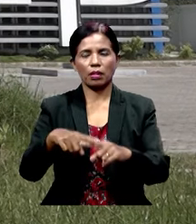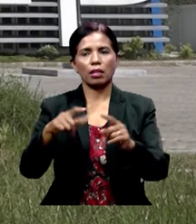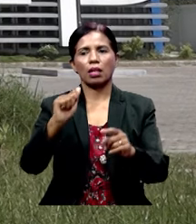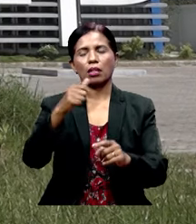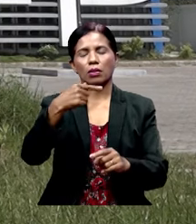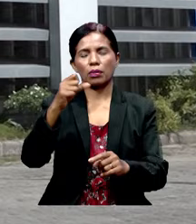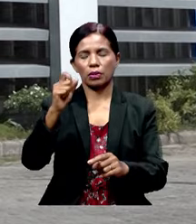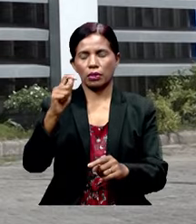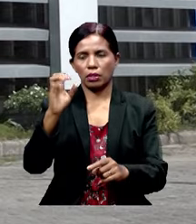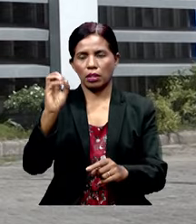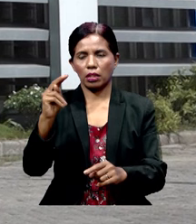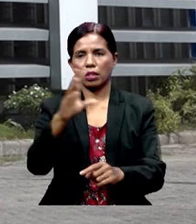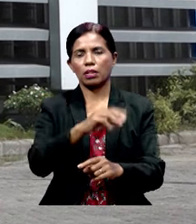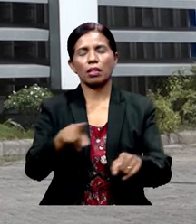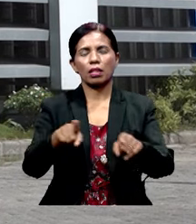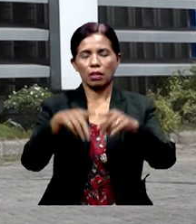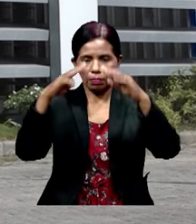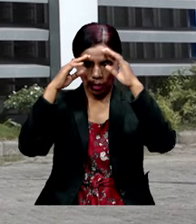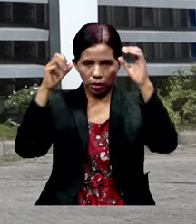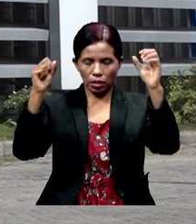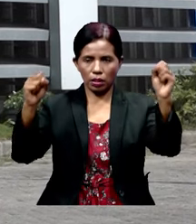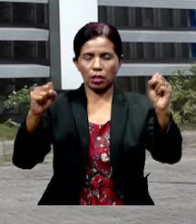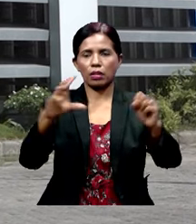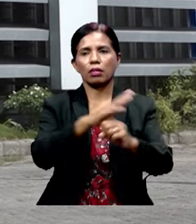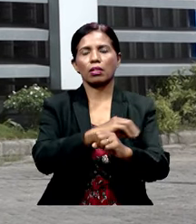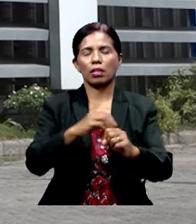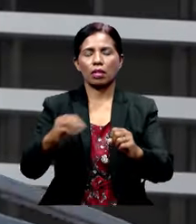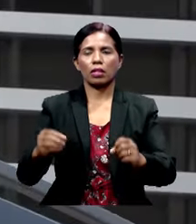Agostinho Letêncio de Deus, no dar presidente da Comissão Função Pública,